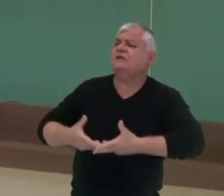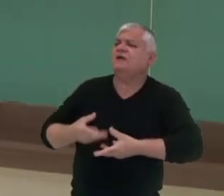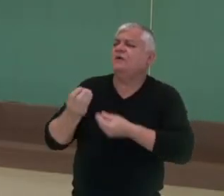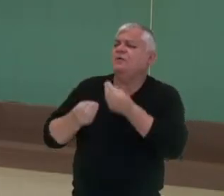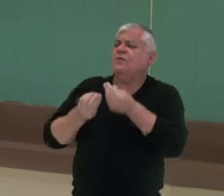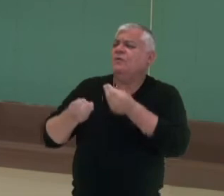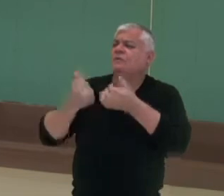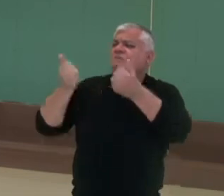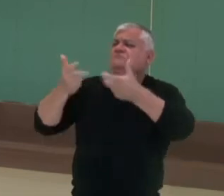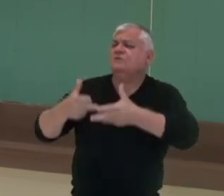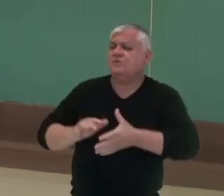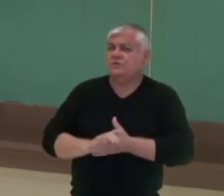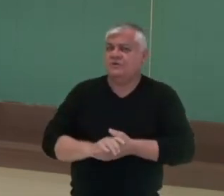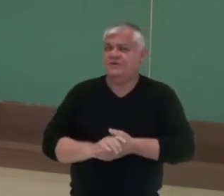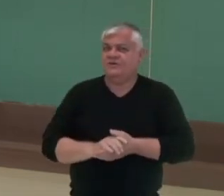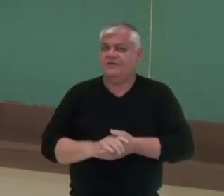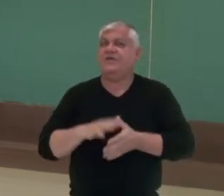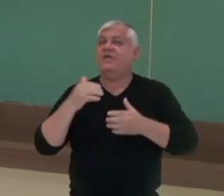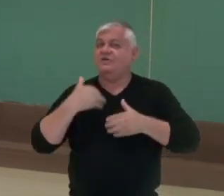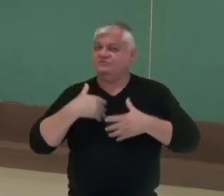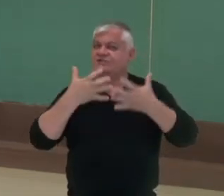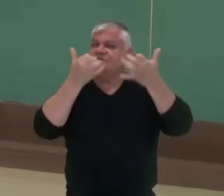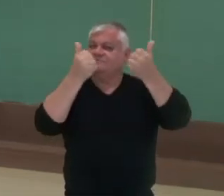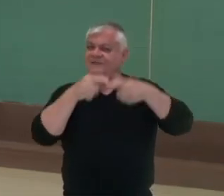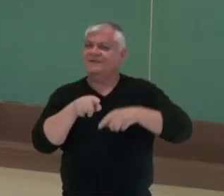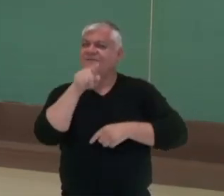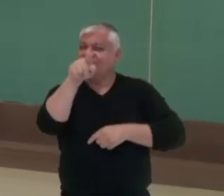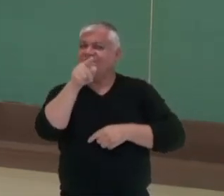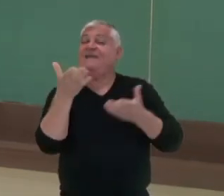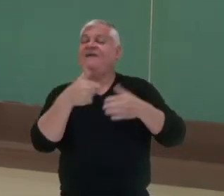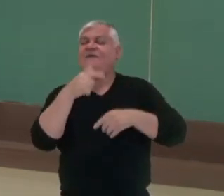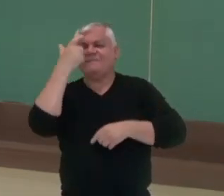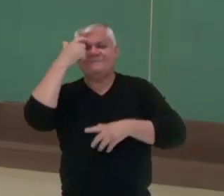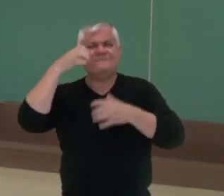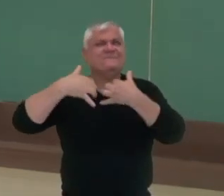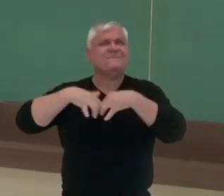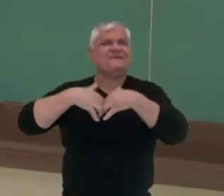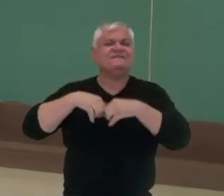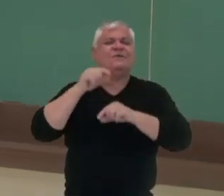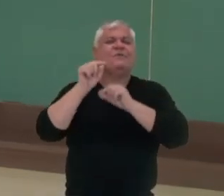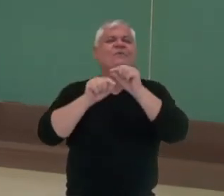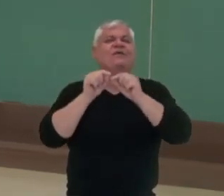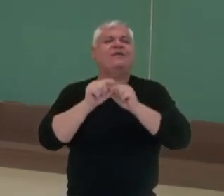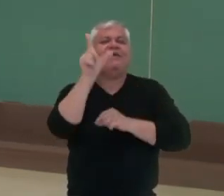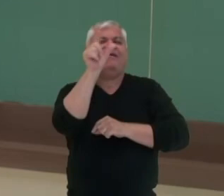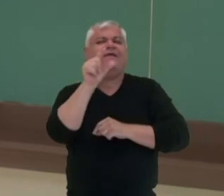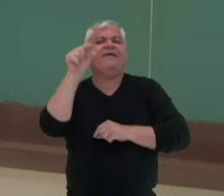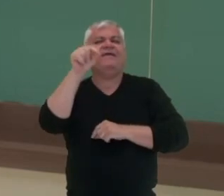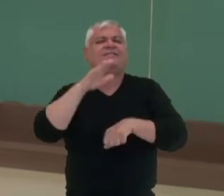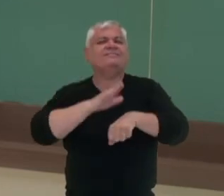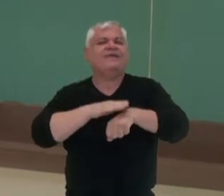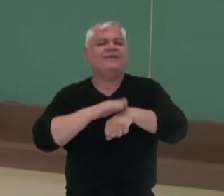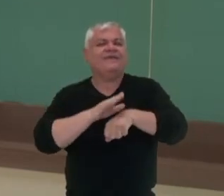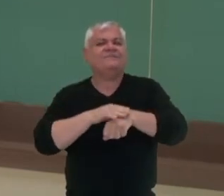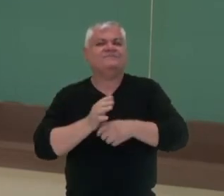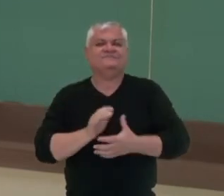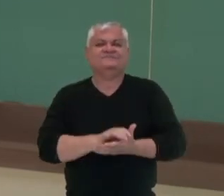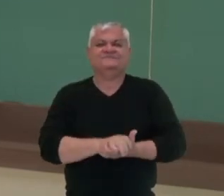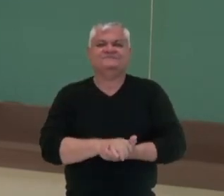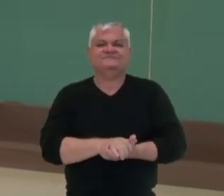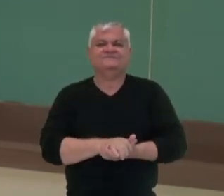Ana? Eu já expliquei sobre anemia falciforme, agora eu quero que vocês pensem o que esse médico diria para Ana. Um tempinho para vocês.